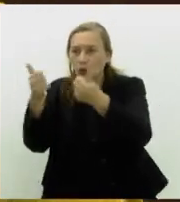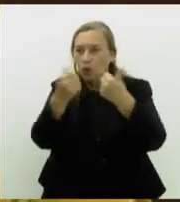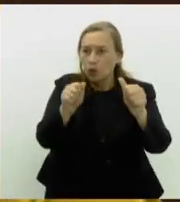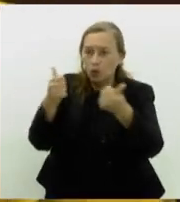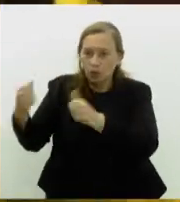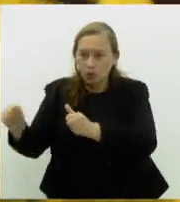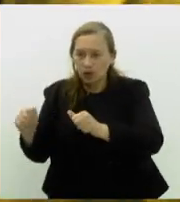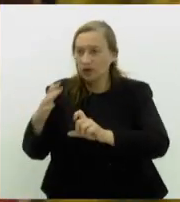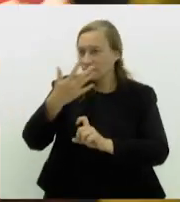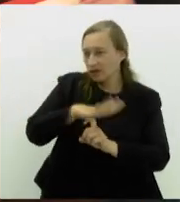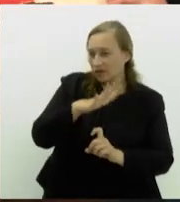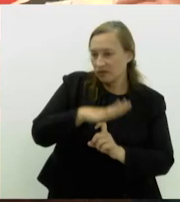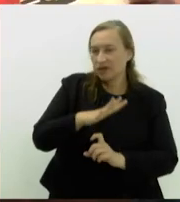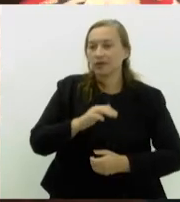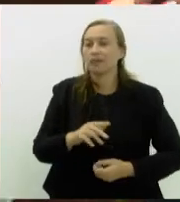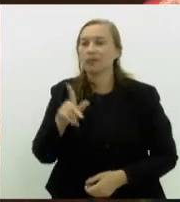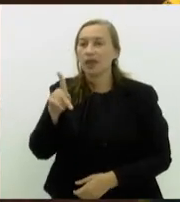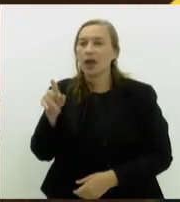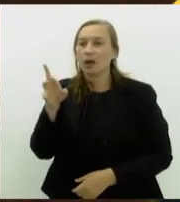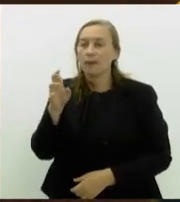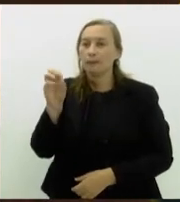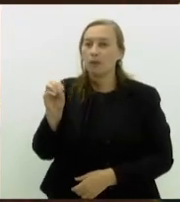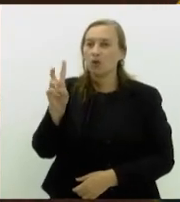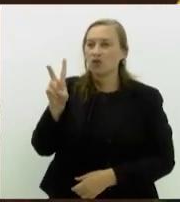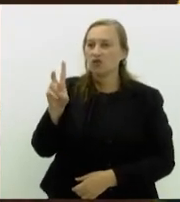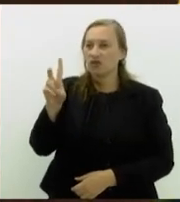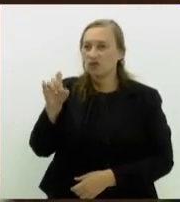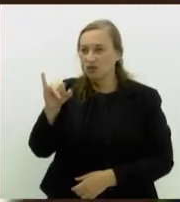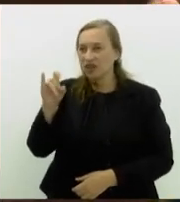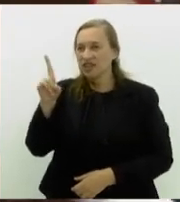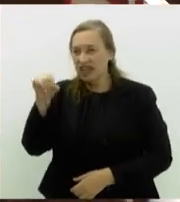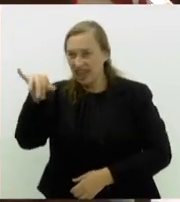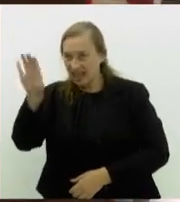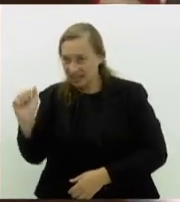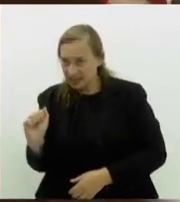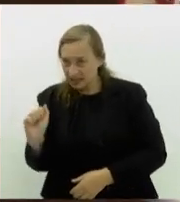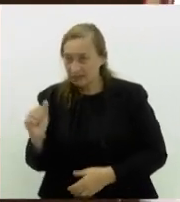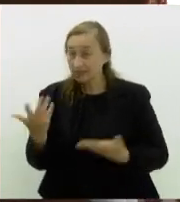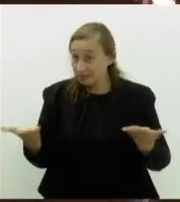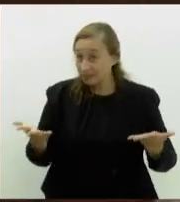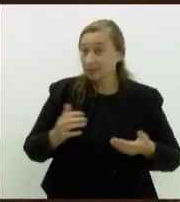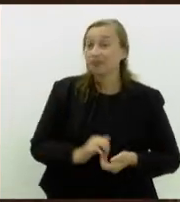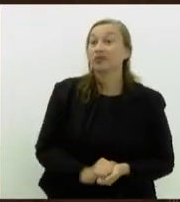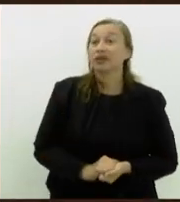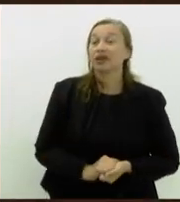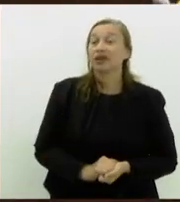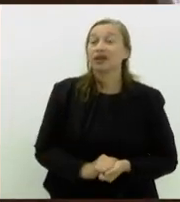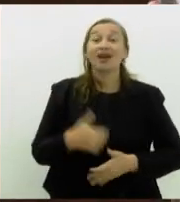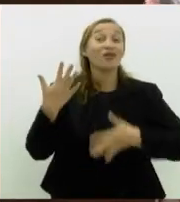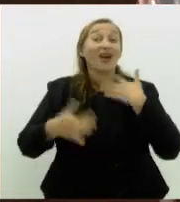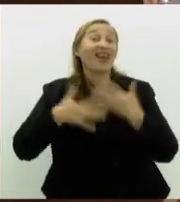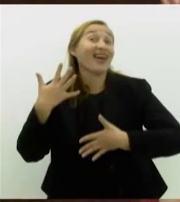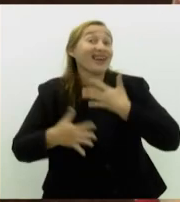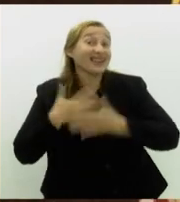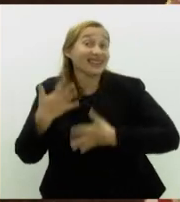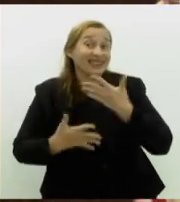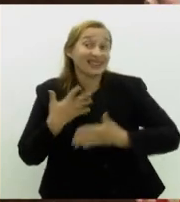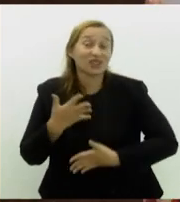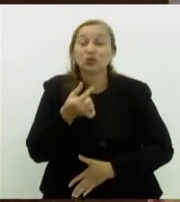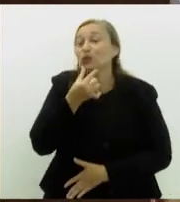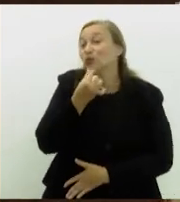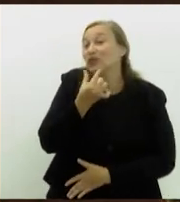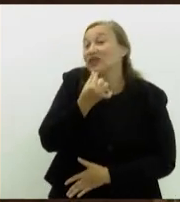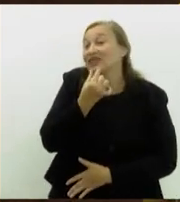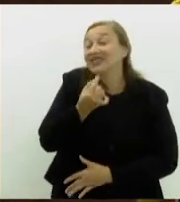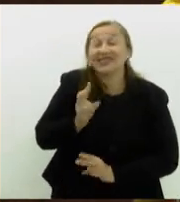Providência. Os traços de alegria do seu menino sempre,